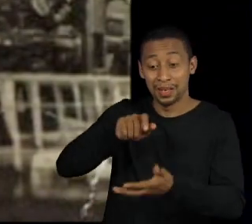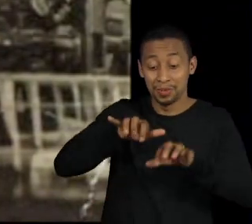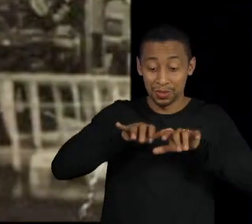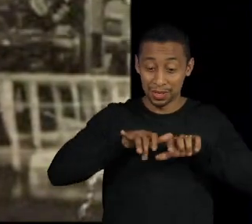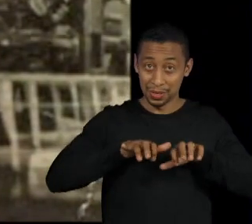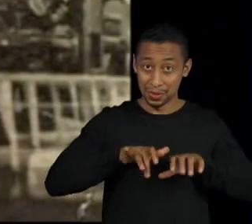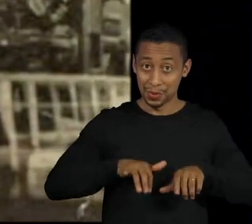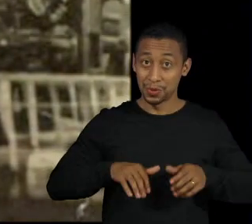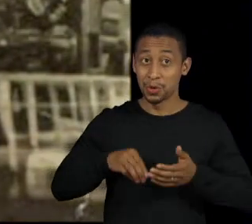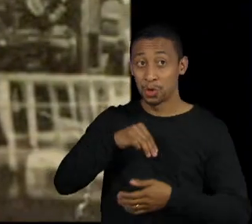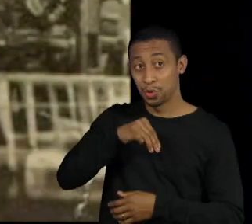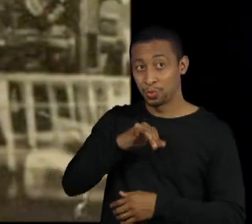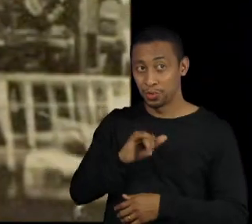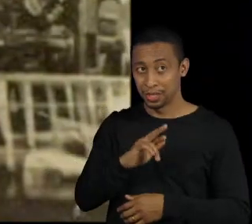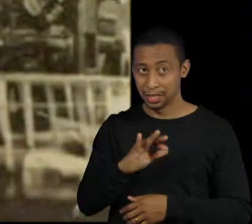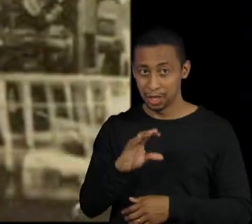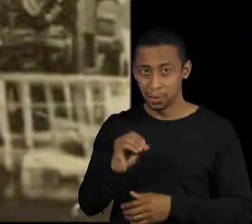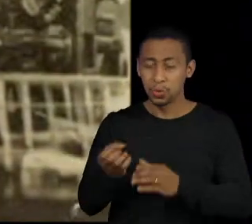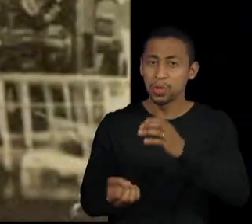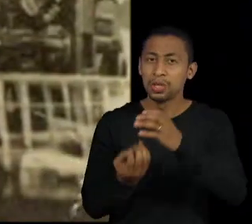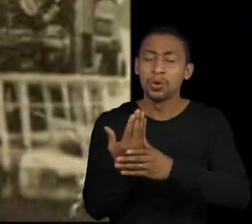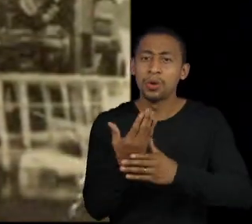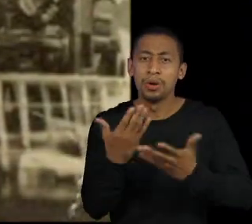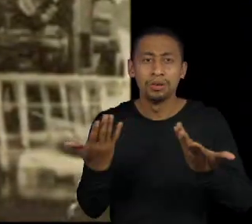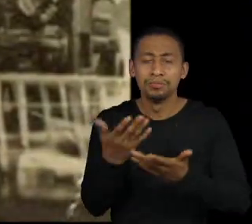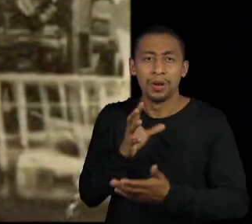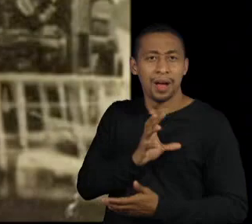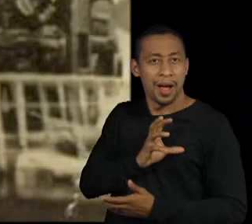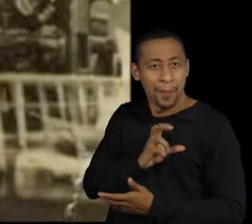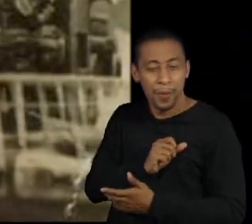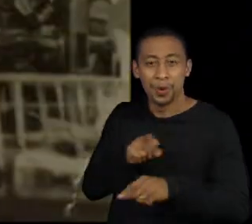surgiu o espetáculo O Amor e Outros Estranhos Rumores.